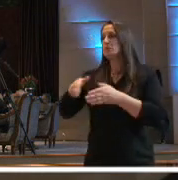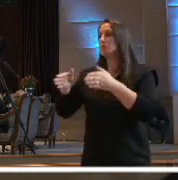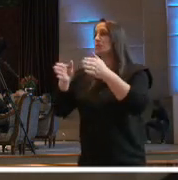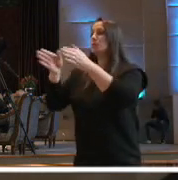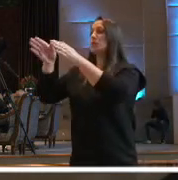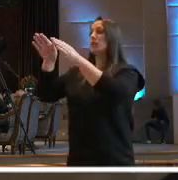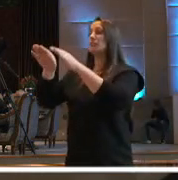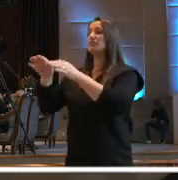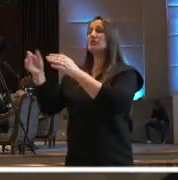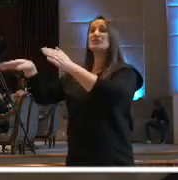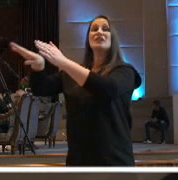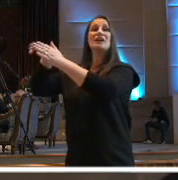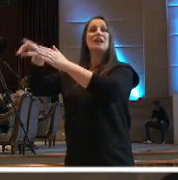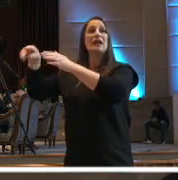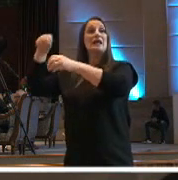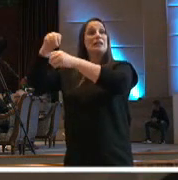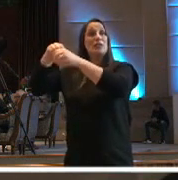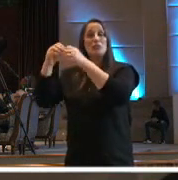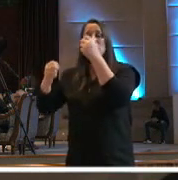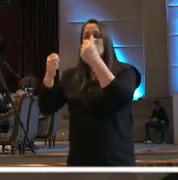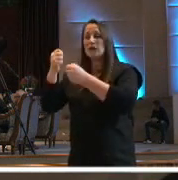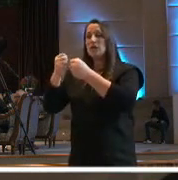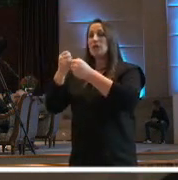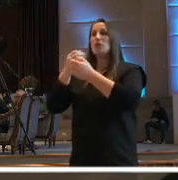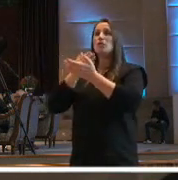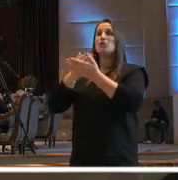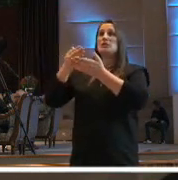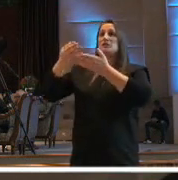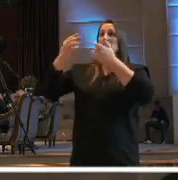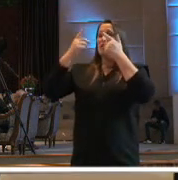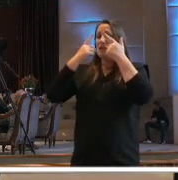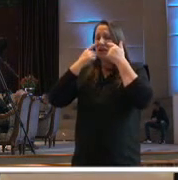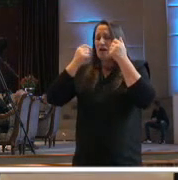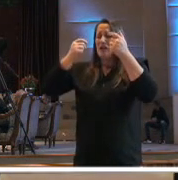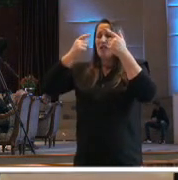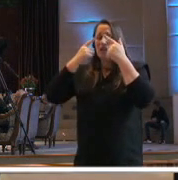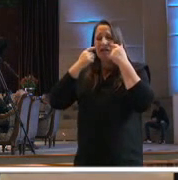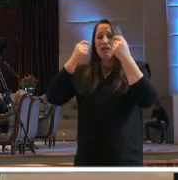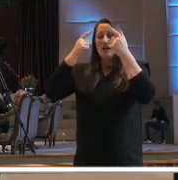incontrolável. Eu não sei se você já chorou de uma maneira incontrolável.